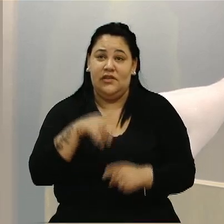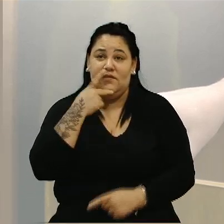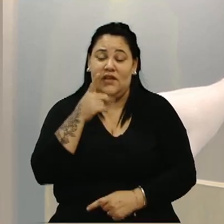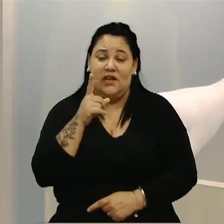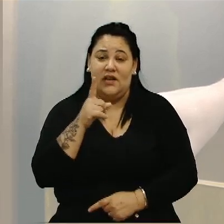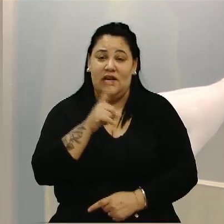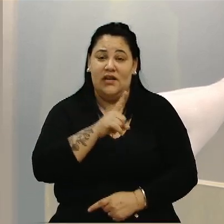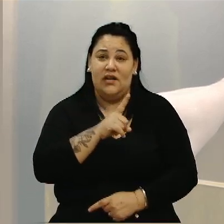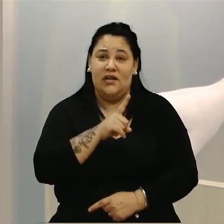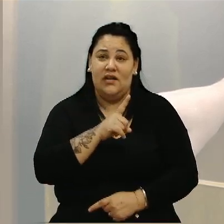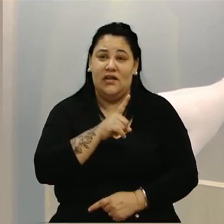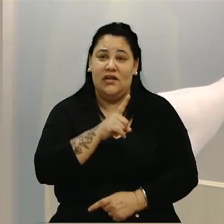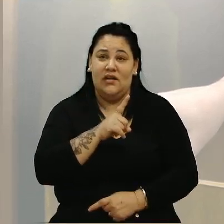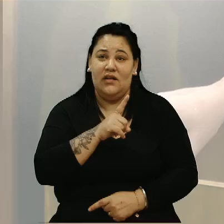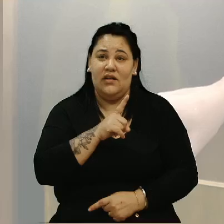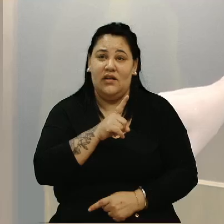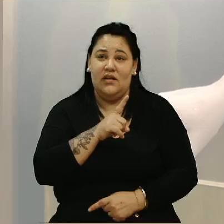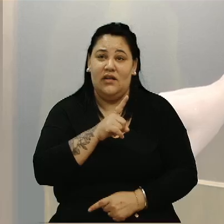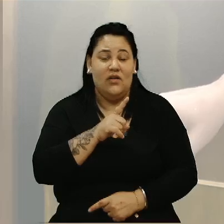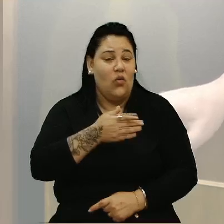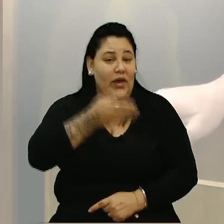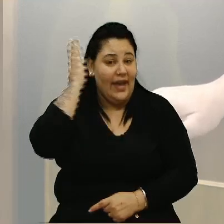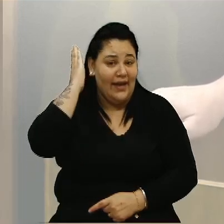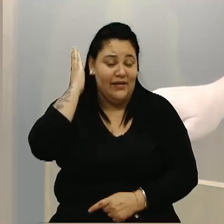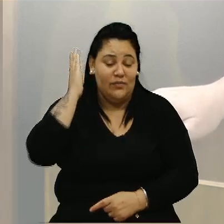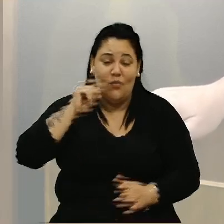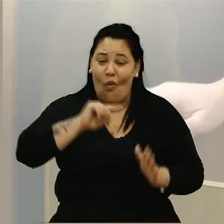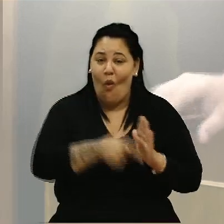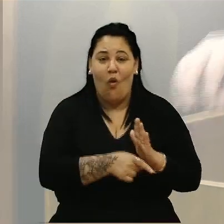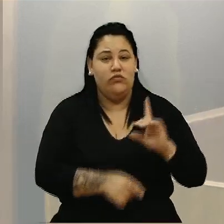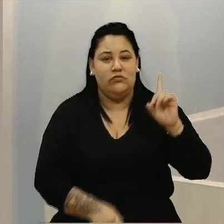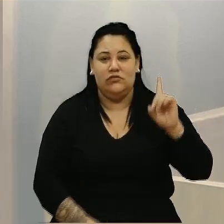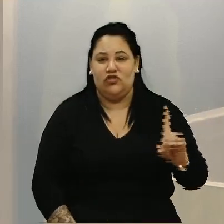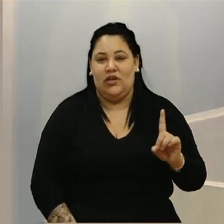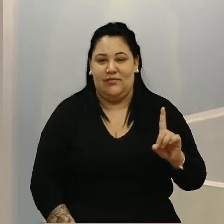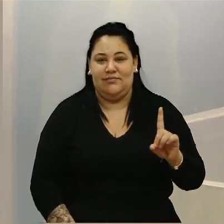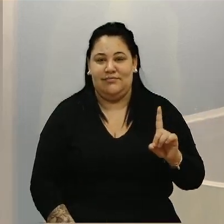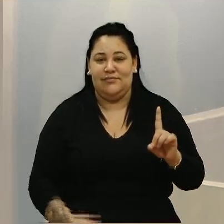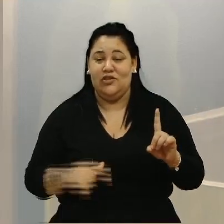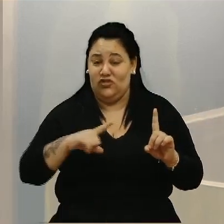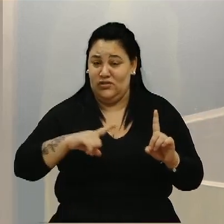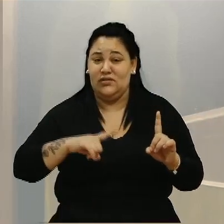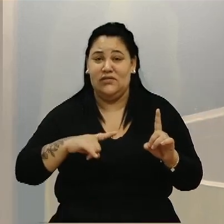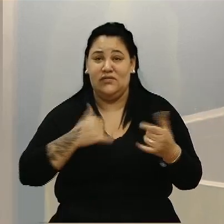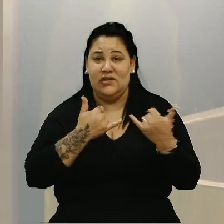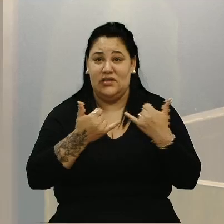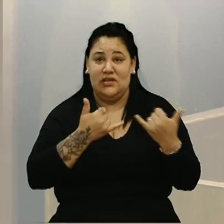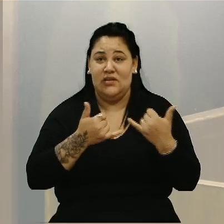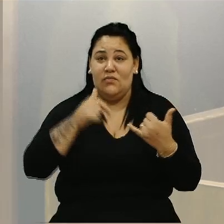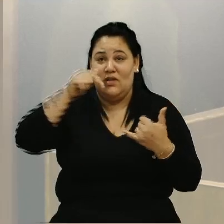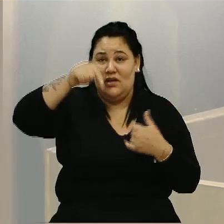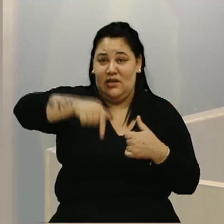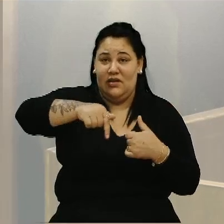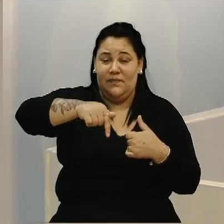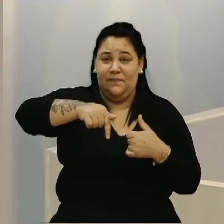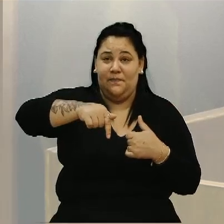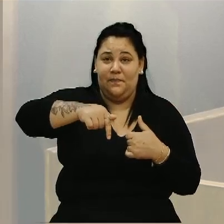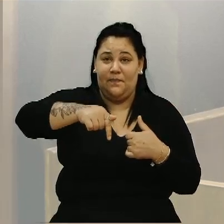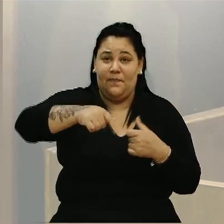de extrema-direita que teve aqui, foi do governo Guerra. Então nós tivemos exemplos aqui. Caxias do Sul é uma cidade que